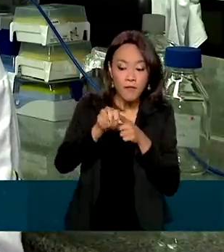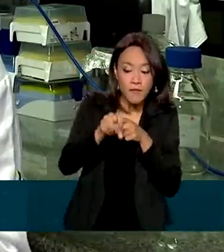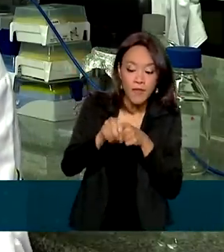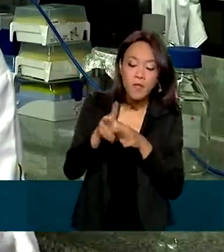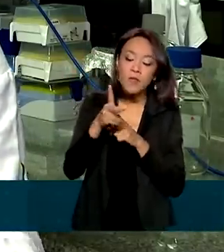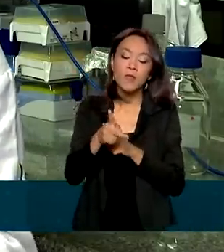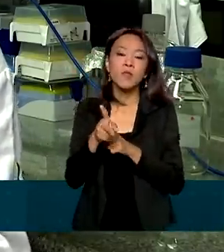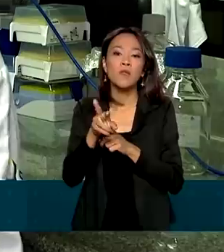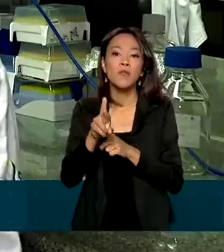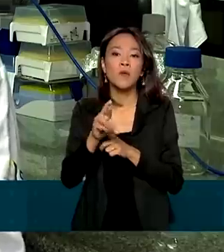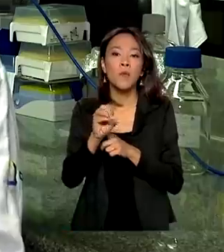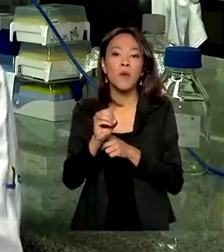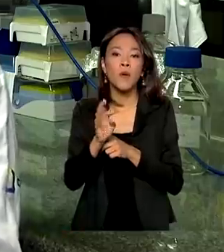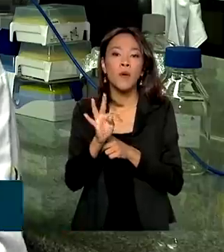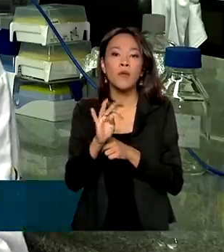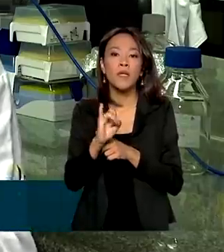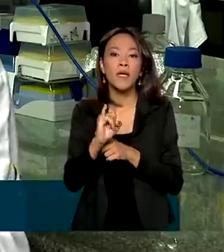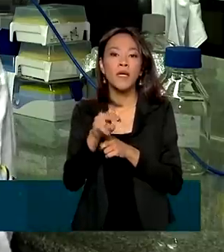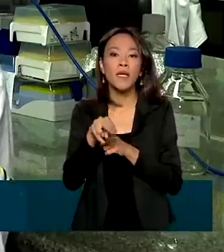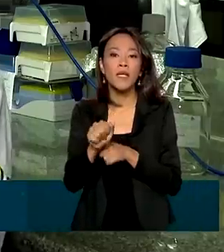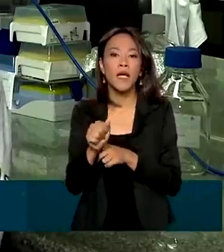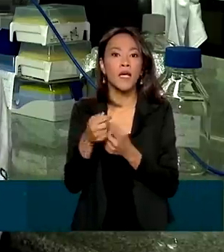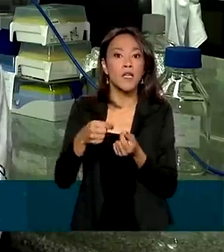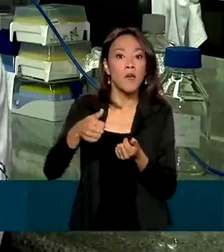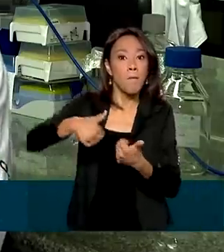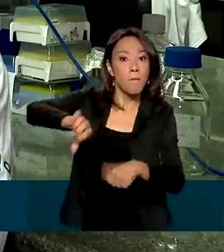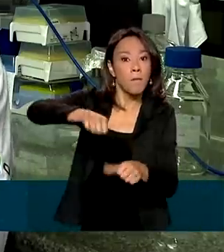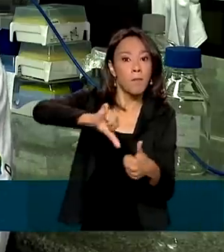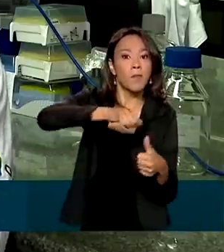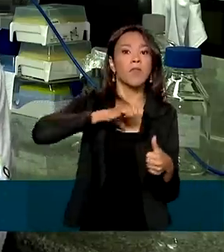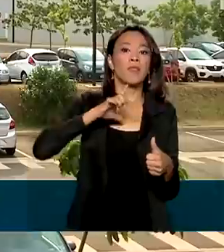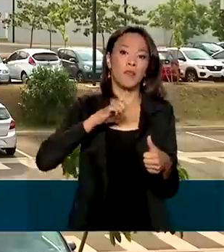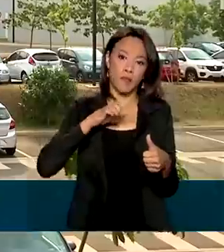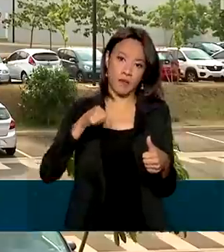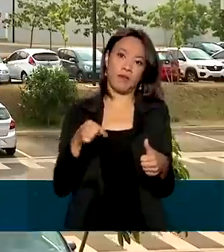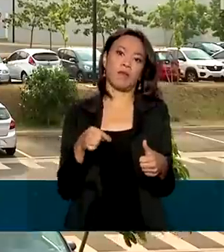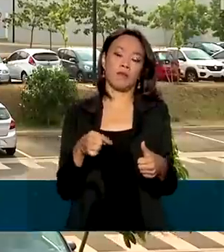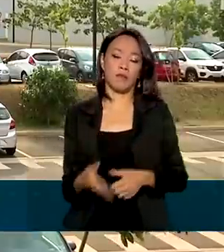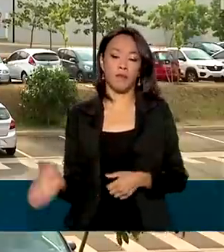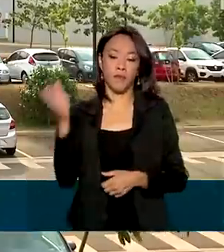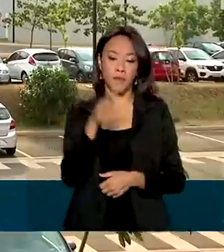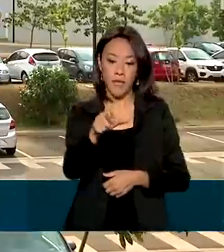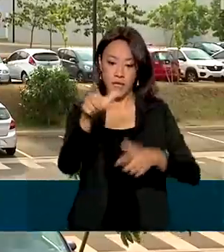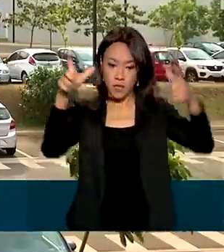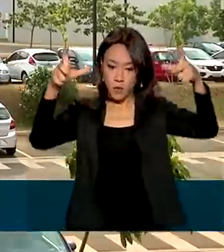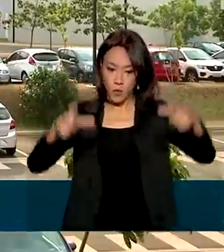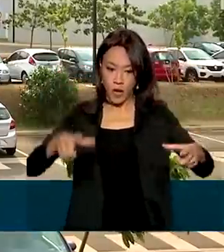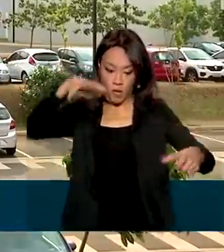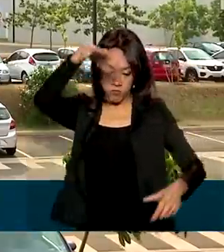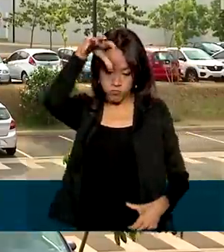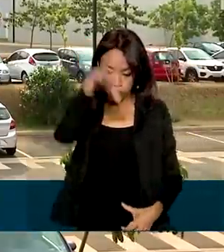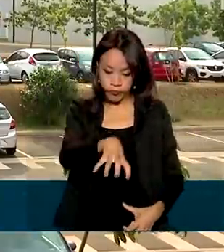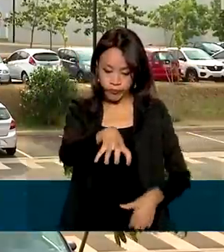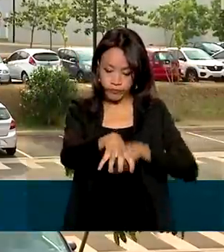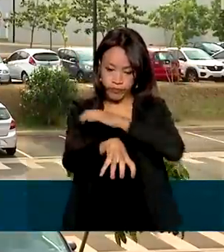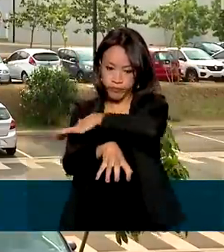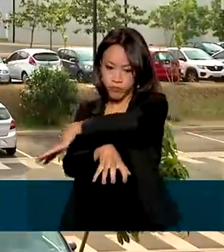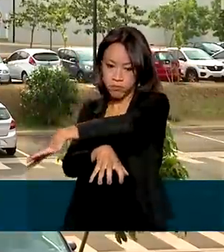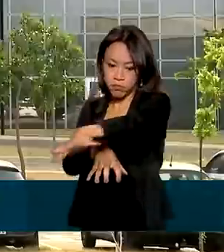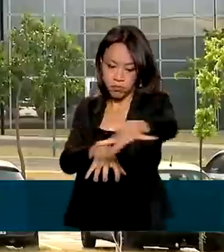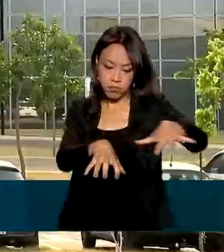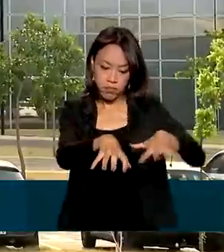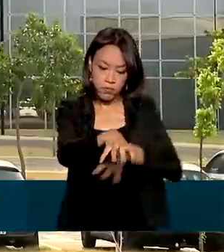algumas alterações e isso implica e na modulação da sua atividade também o Sirius fica no cnp em o